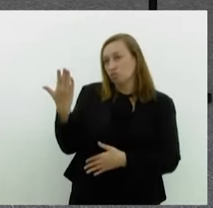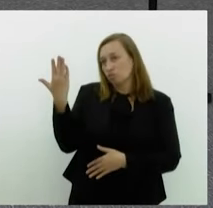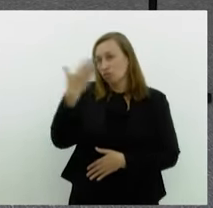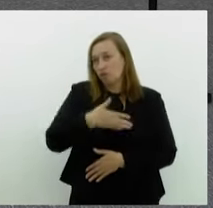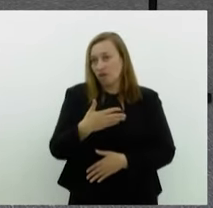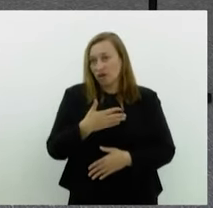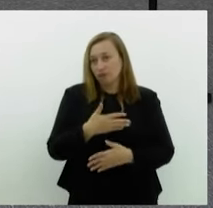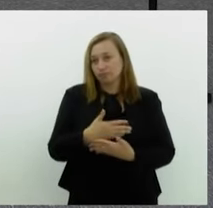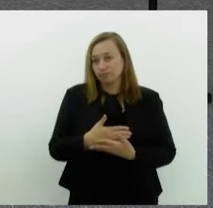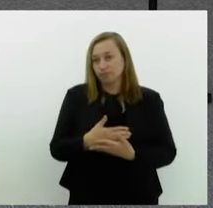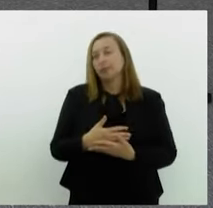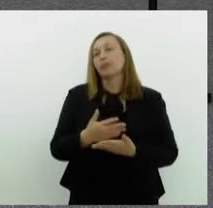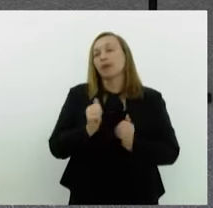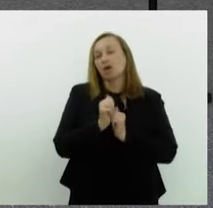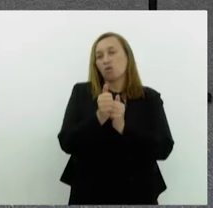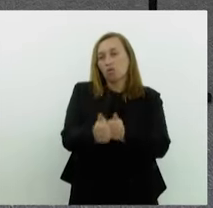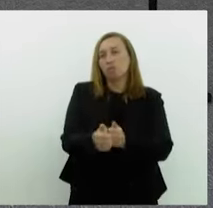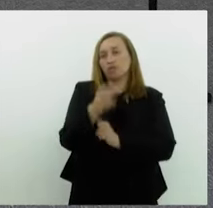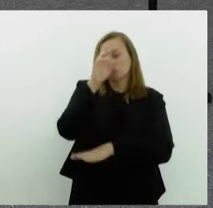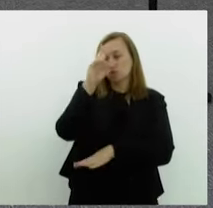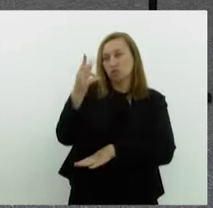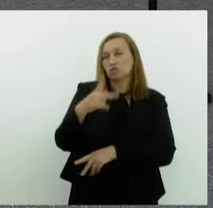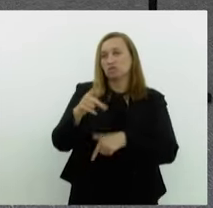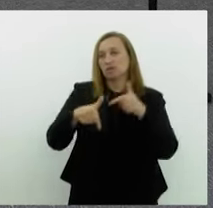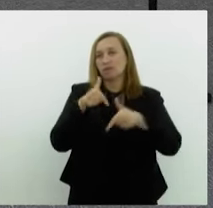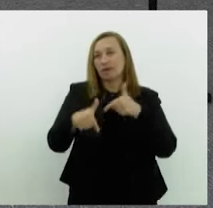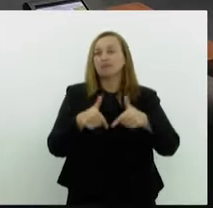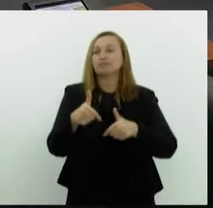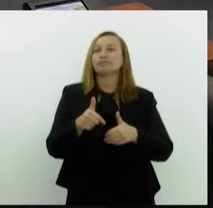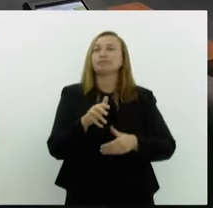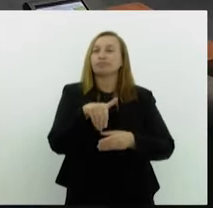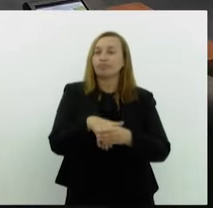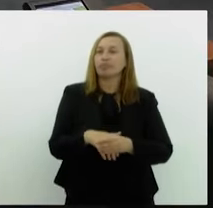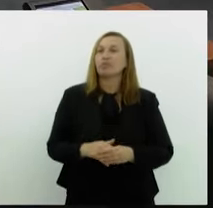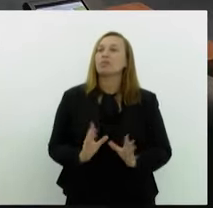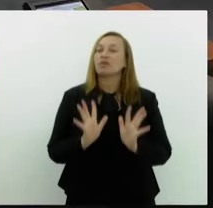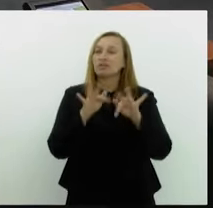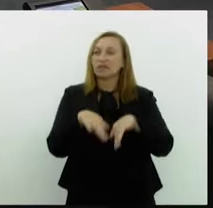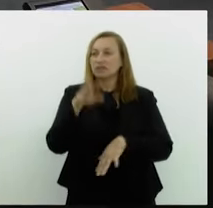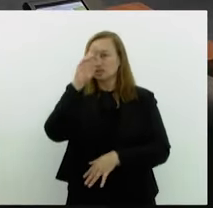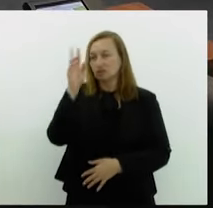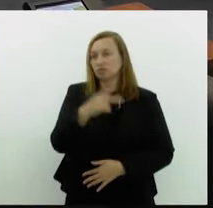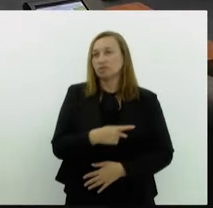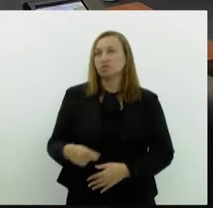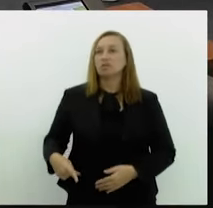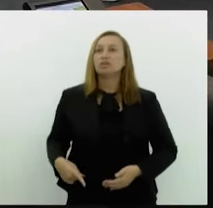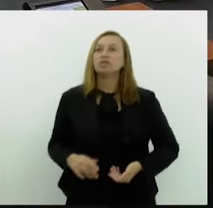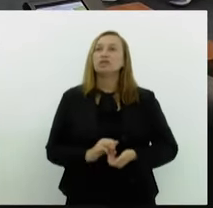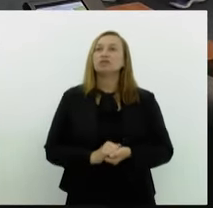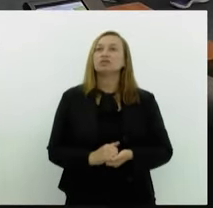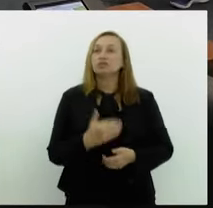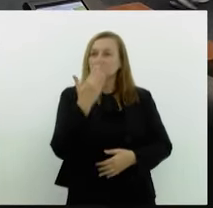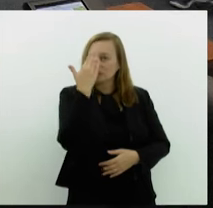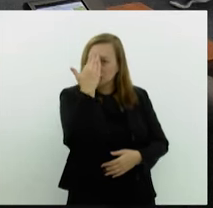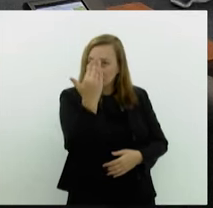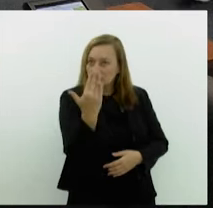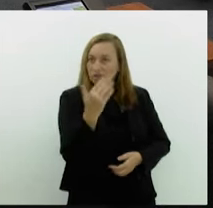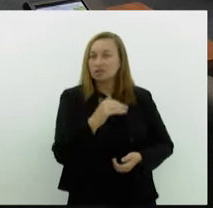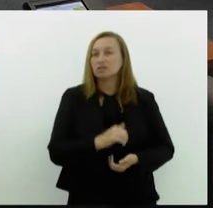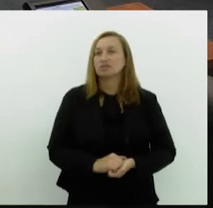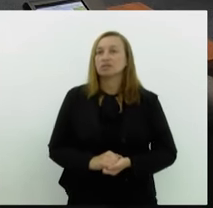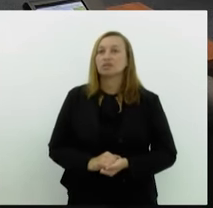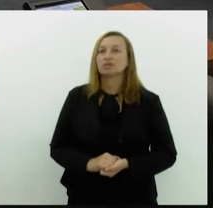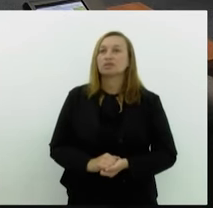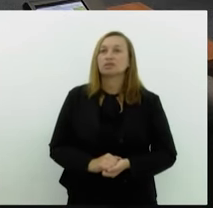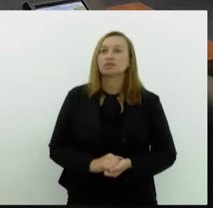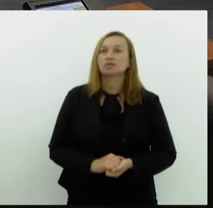bem sabe que eu acompanho Vossa Excelência nesses votos. Para concluir, senhor presidente, agradecendo